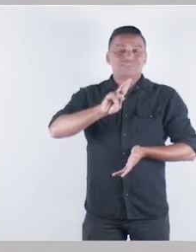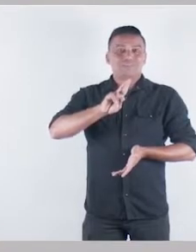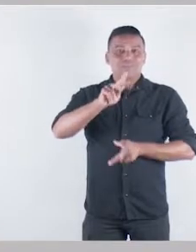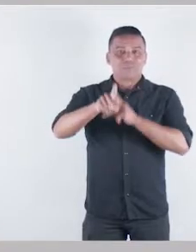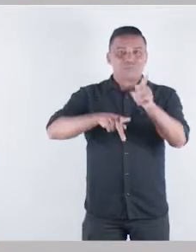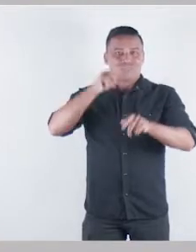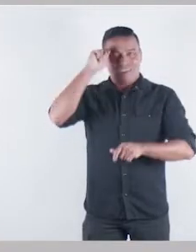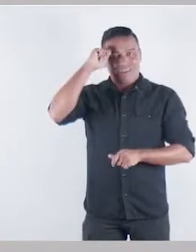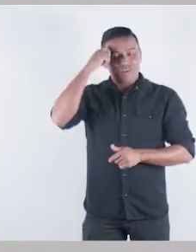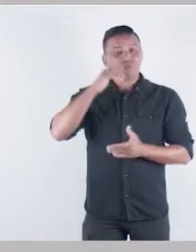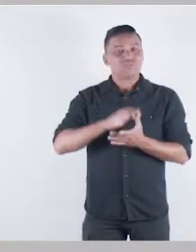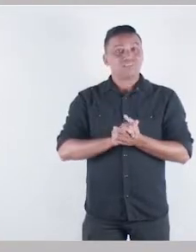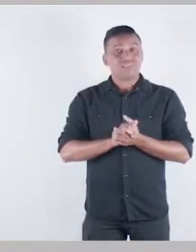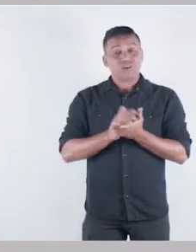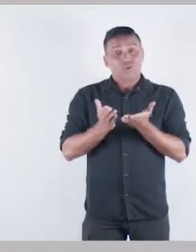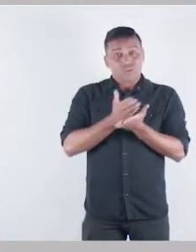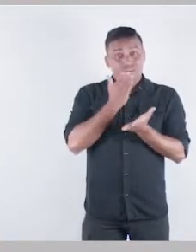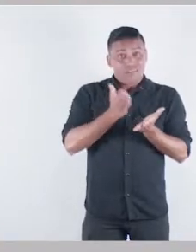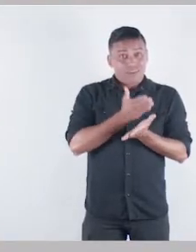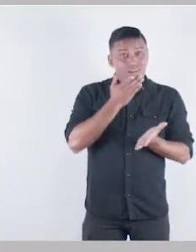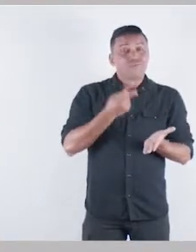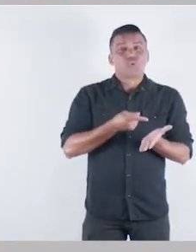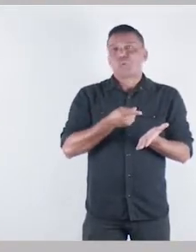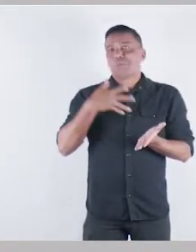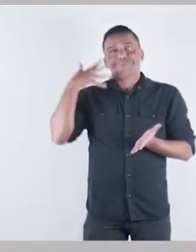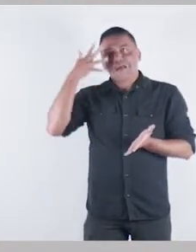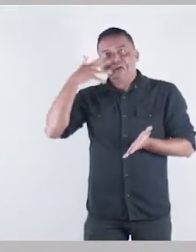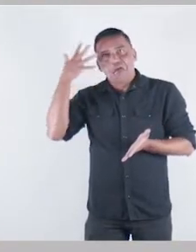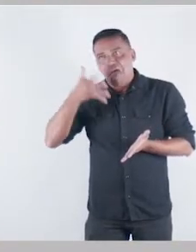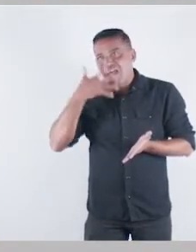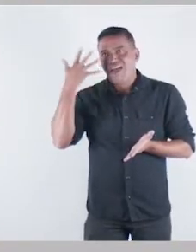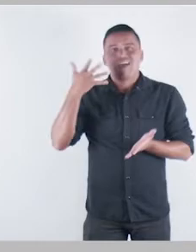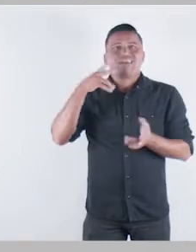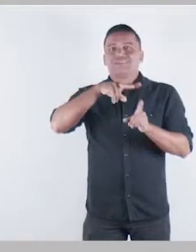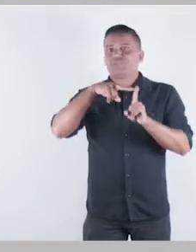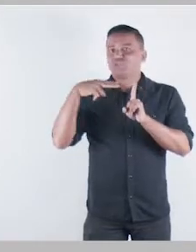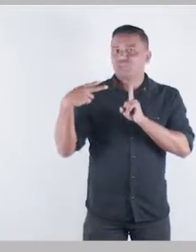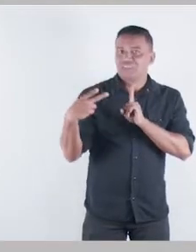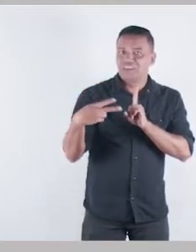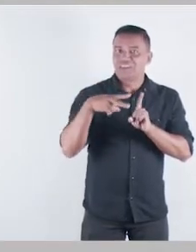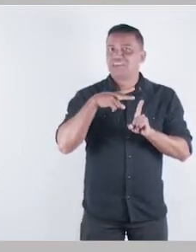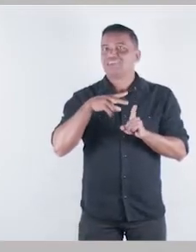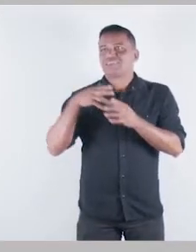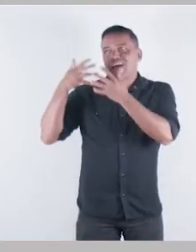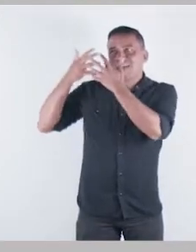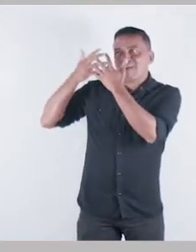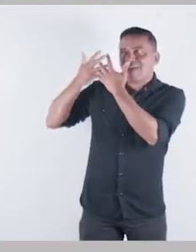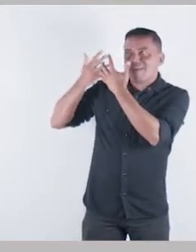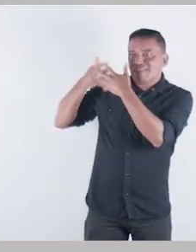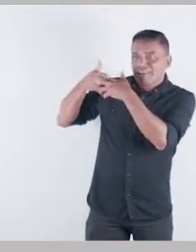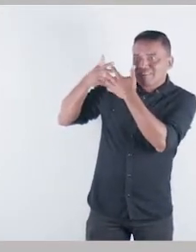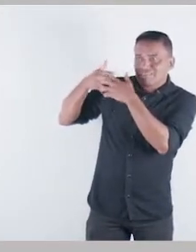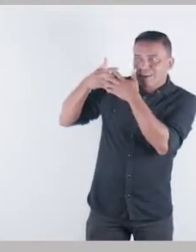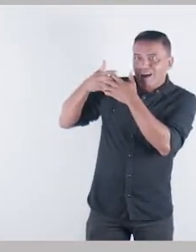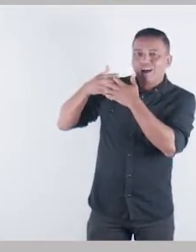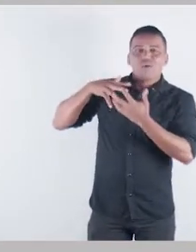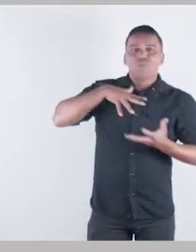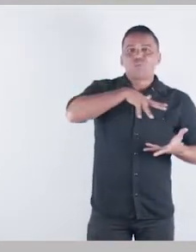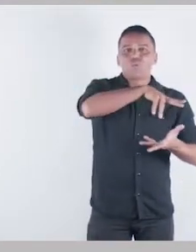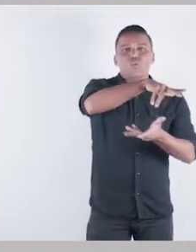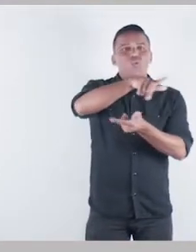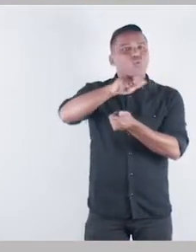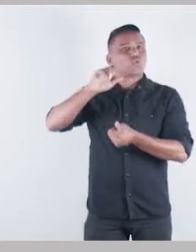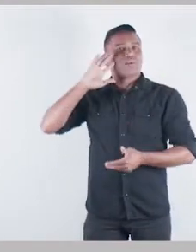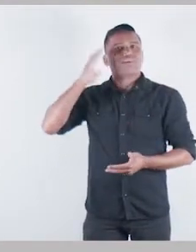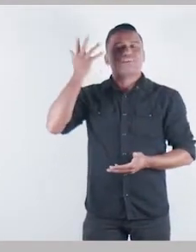lutas, tanto do ponto de vista de palestras que eu dei, quanto do ponto de vista de reflexão, e também